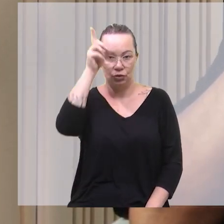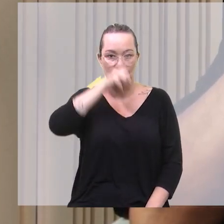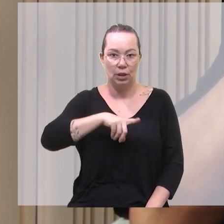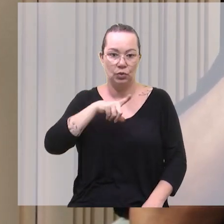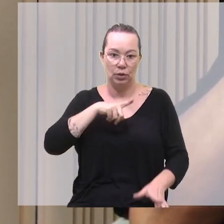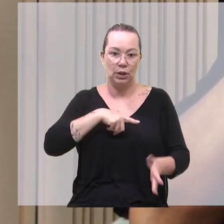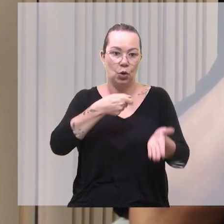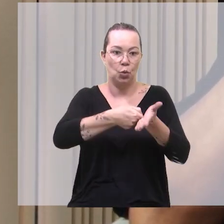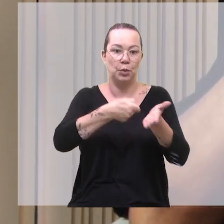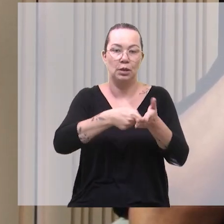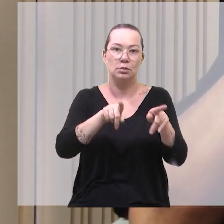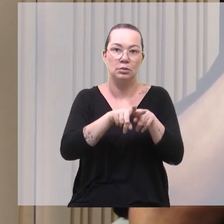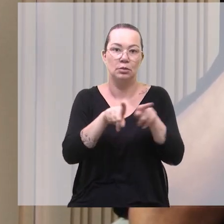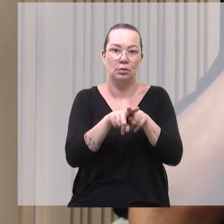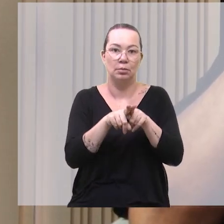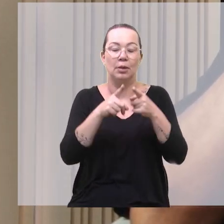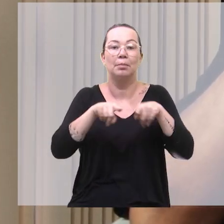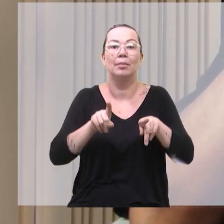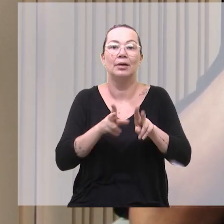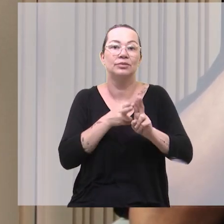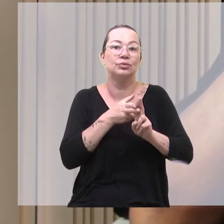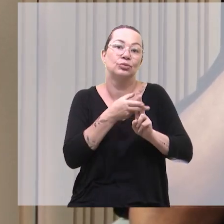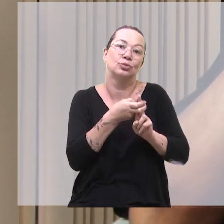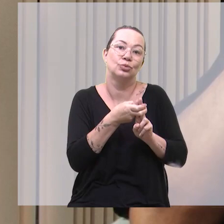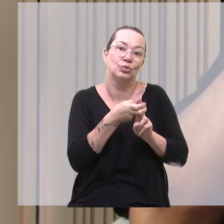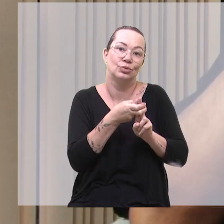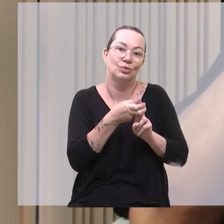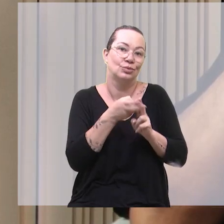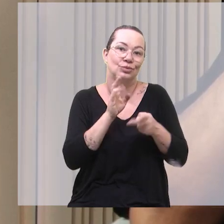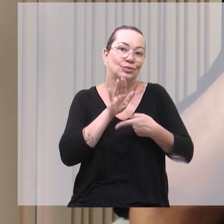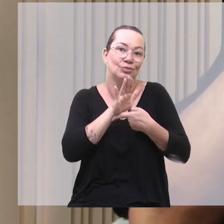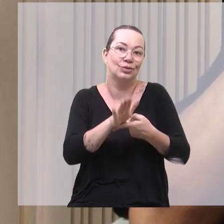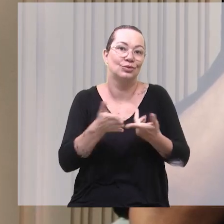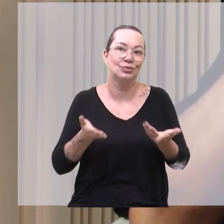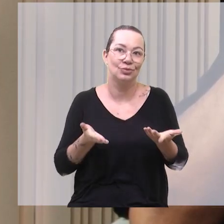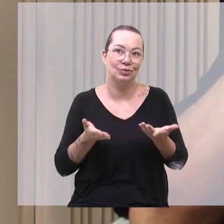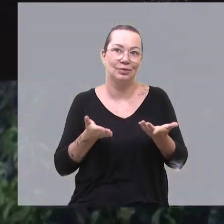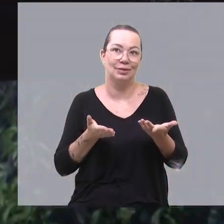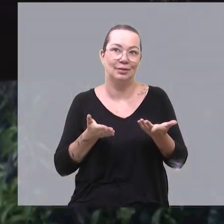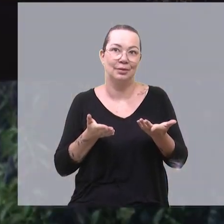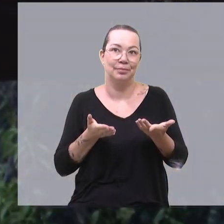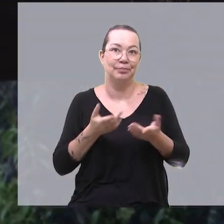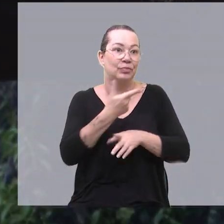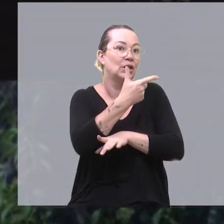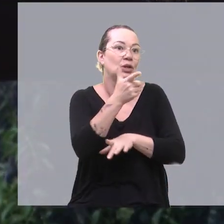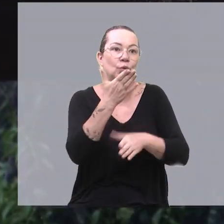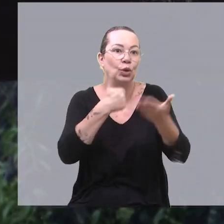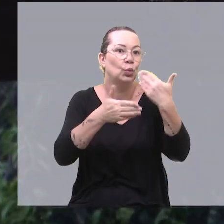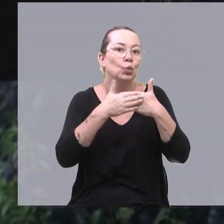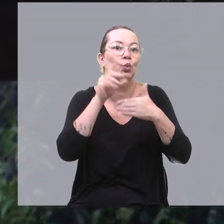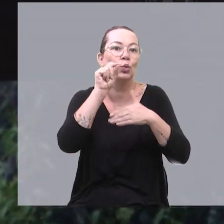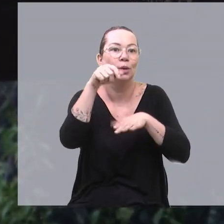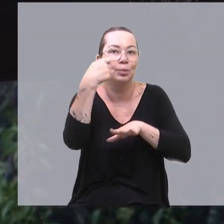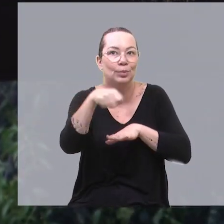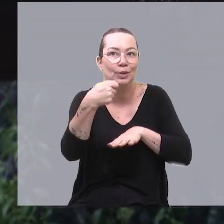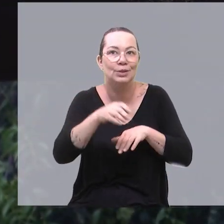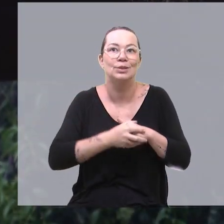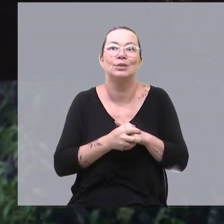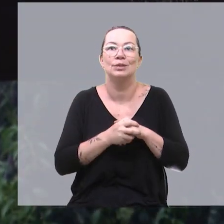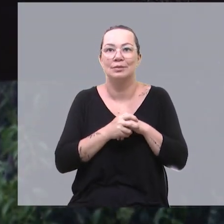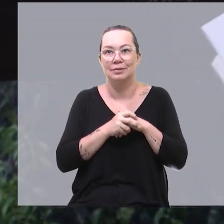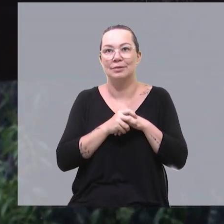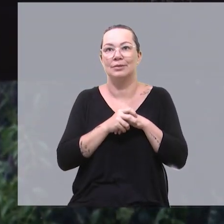temos deveres, mas o SUS não nos ajuda nesse ponto. Não comporta em tudo que é